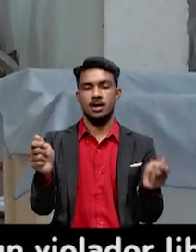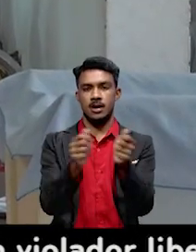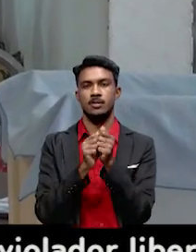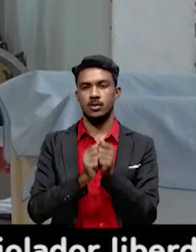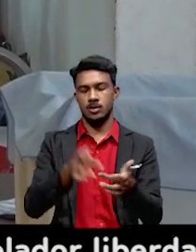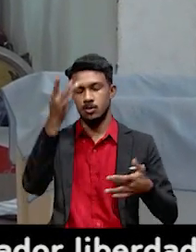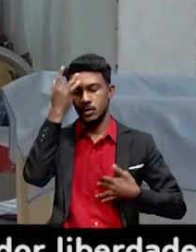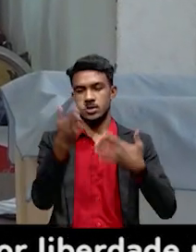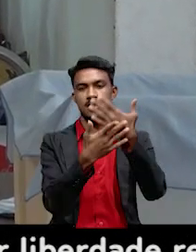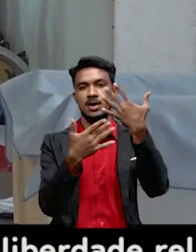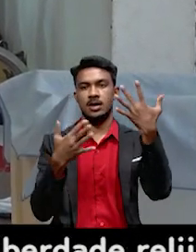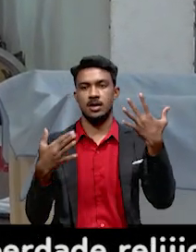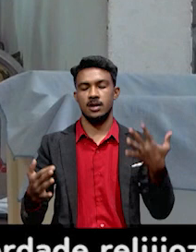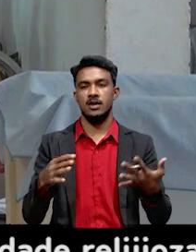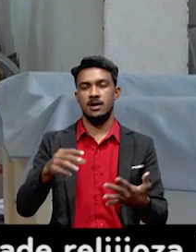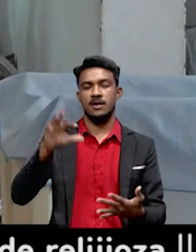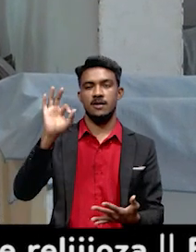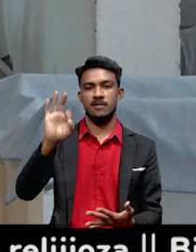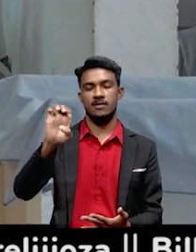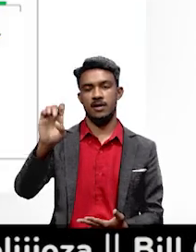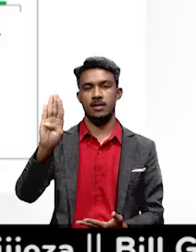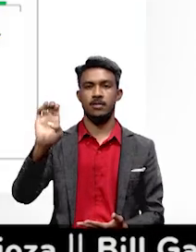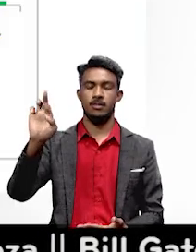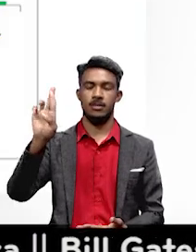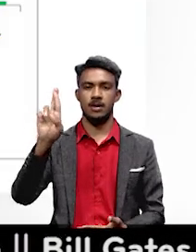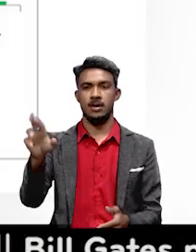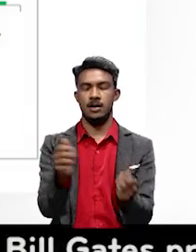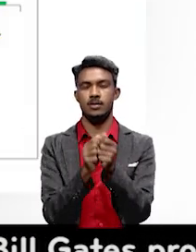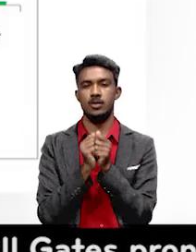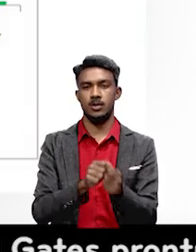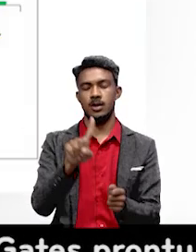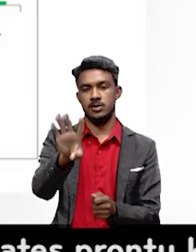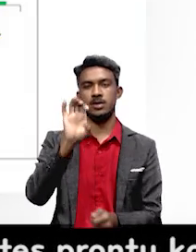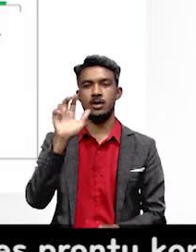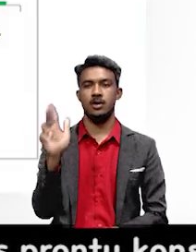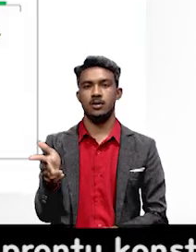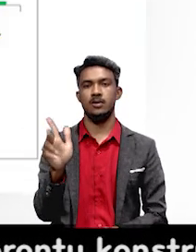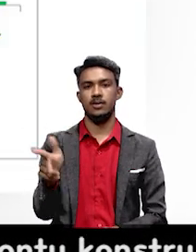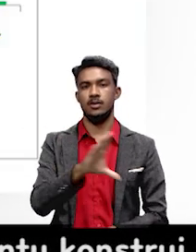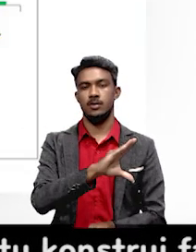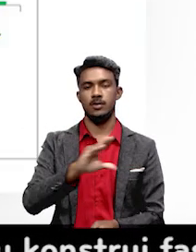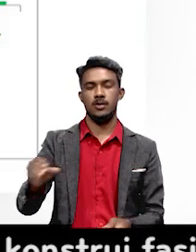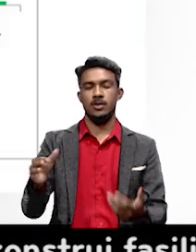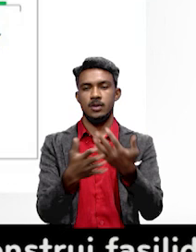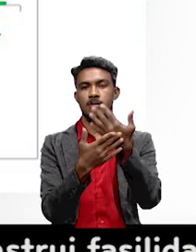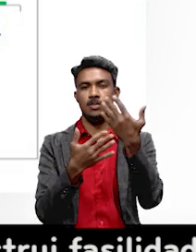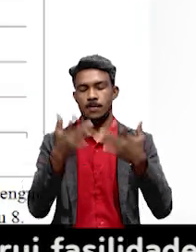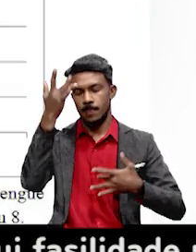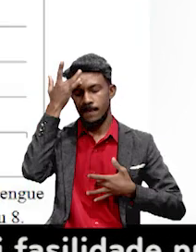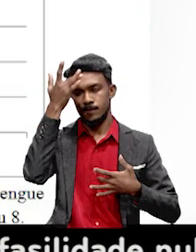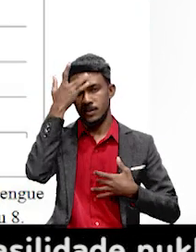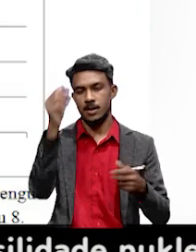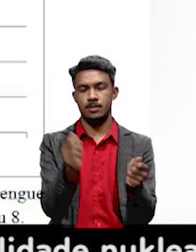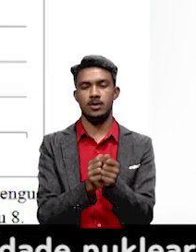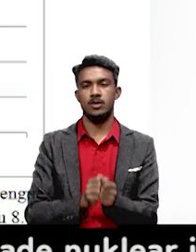classificação mac dengue fever ho total caso atusida tolu nulu dengue hemorrhagic fever ho total caso hat